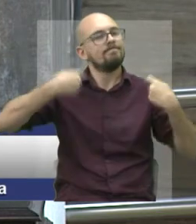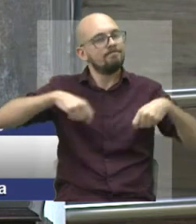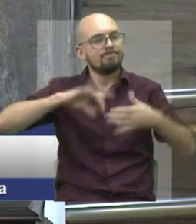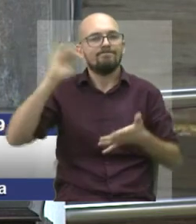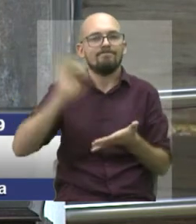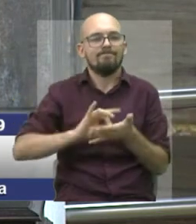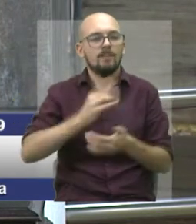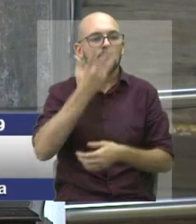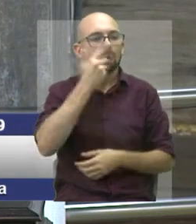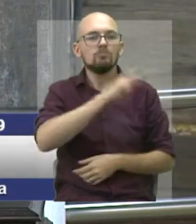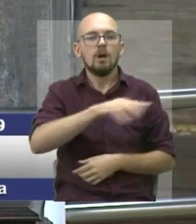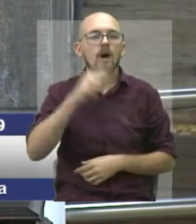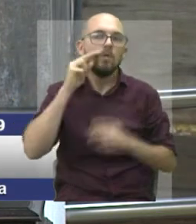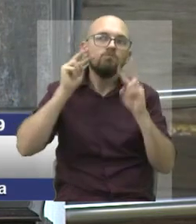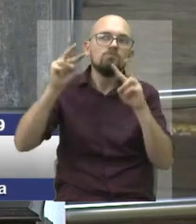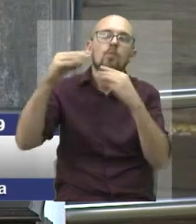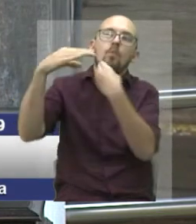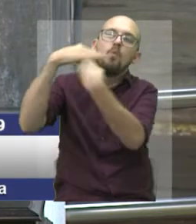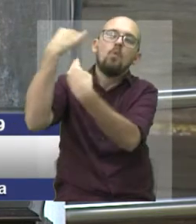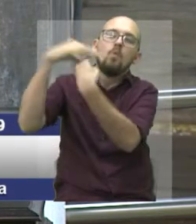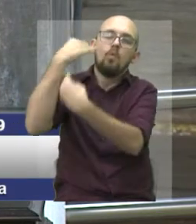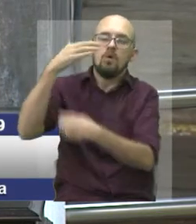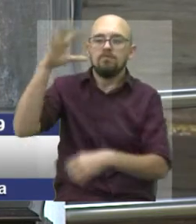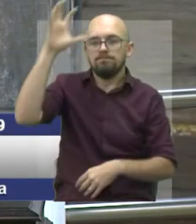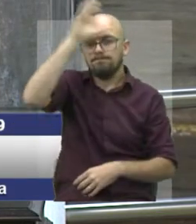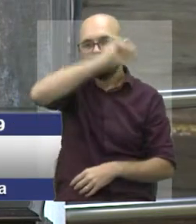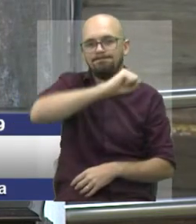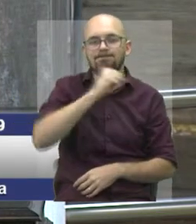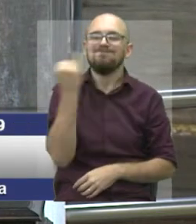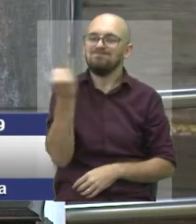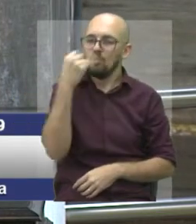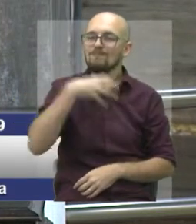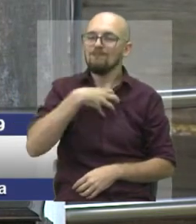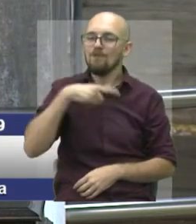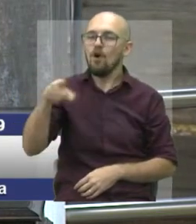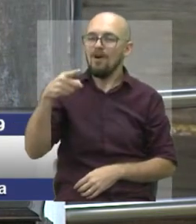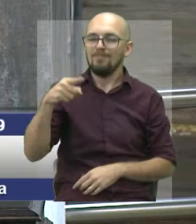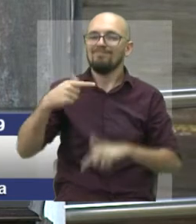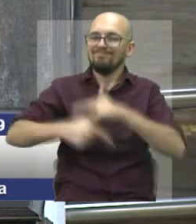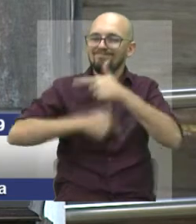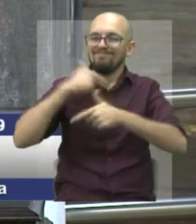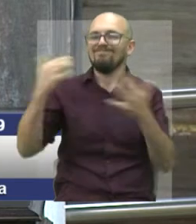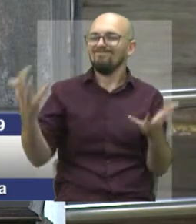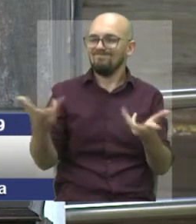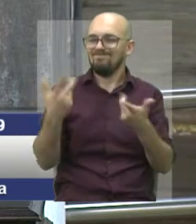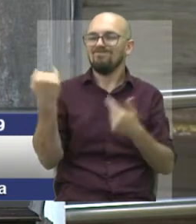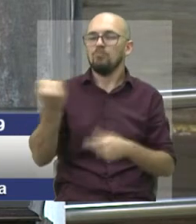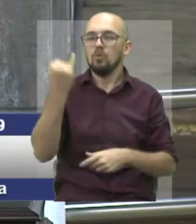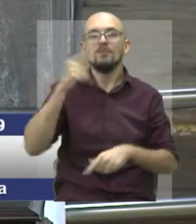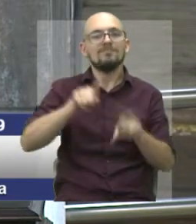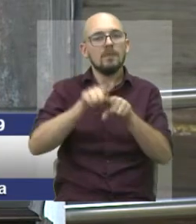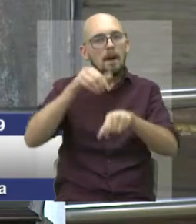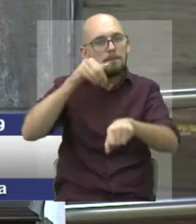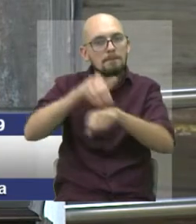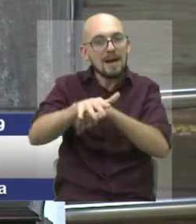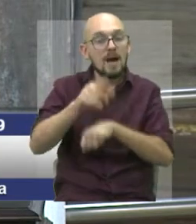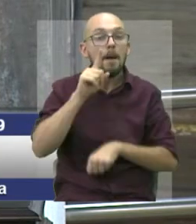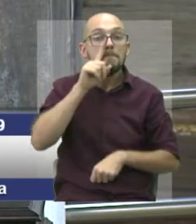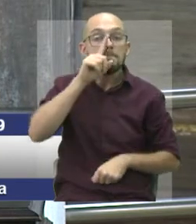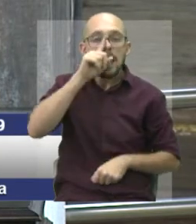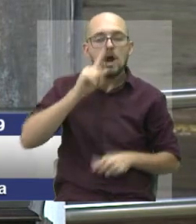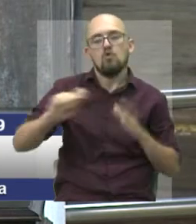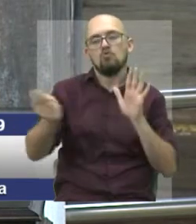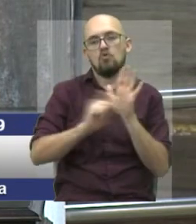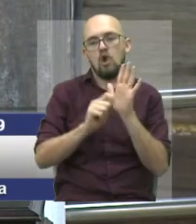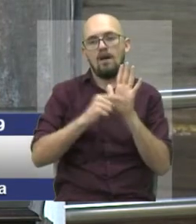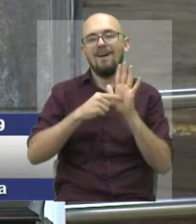as crianças tenham essa orientação feita desta forma tão importante e que elas tenham o conhecimento do perigo que